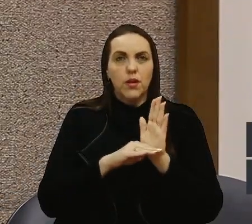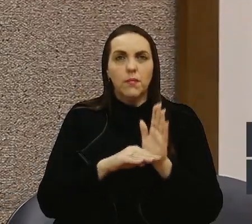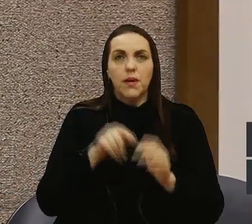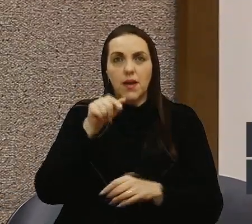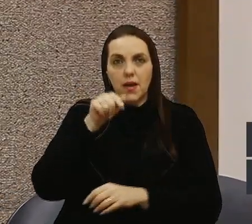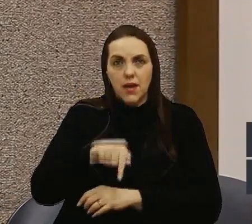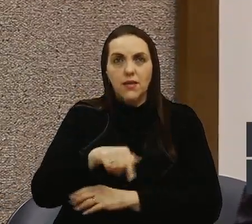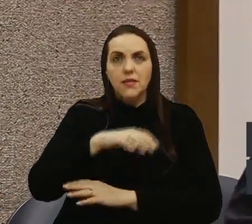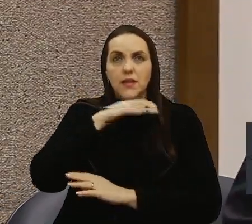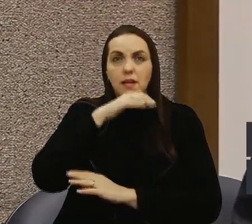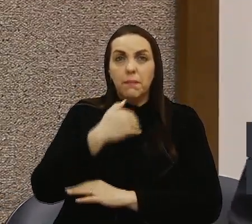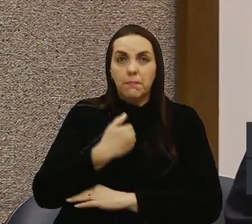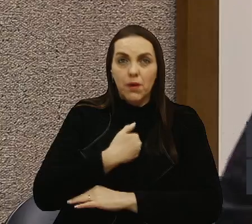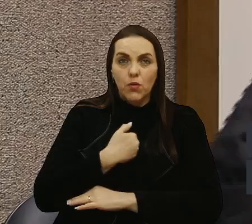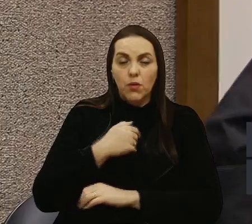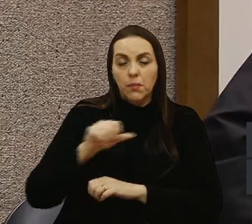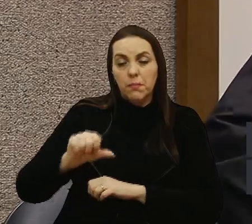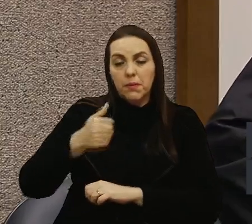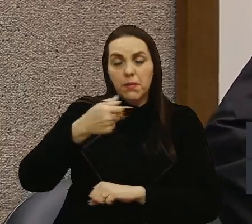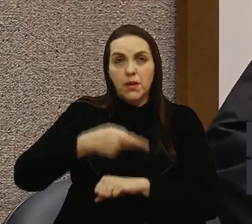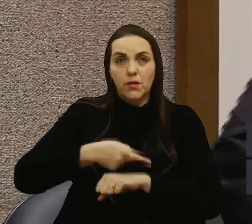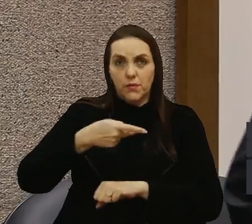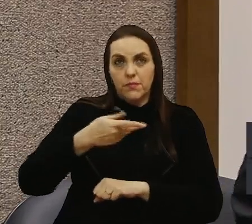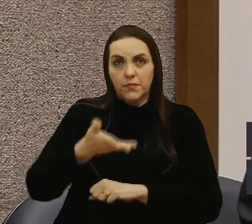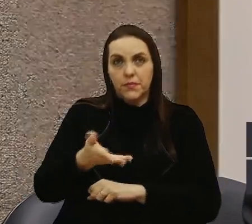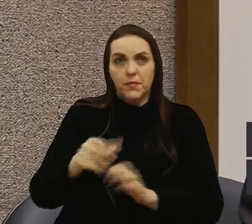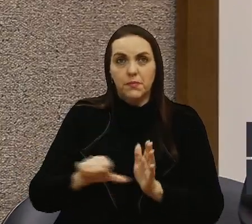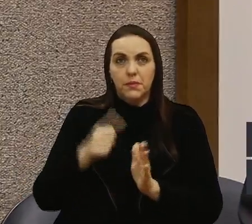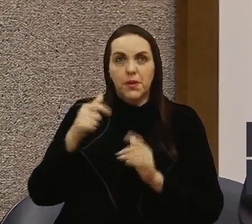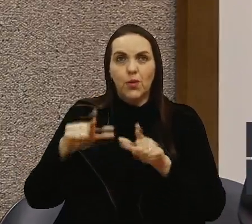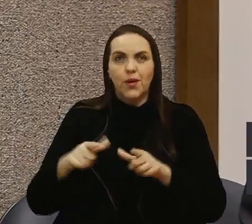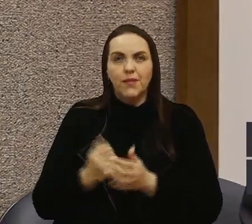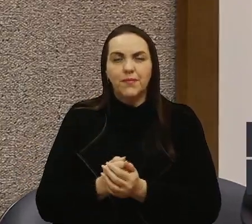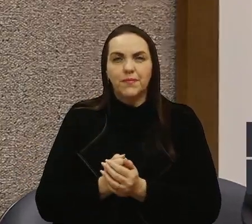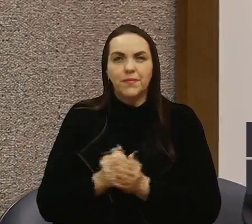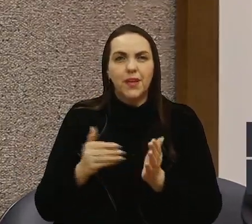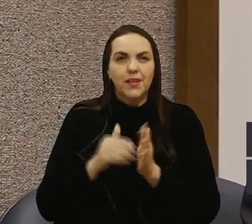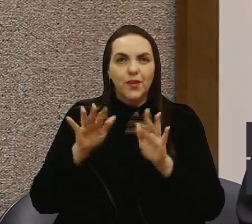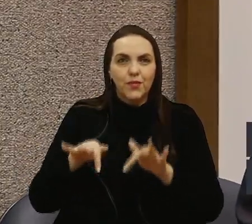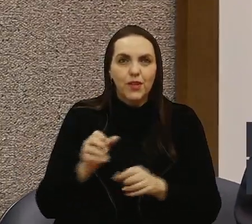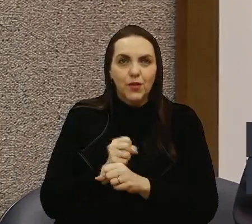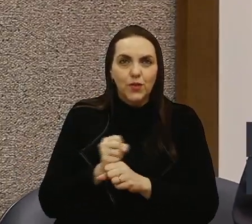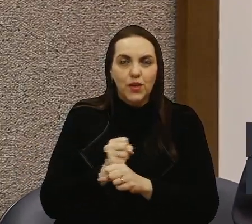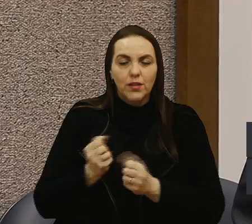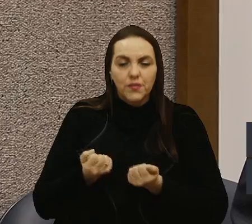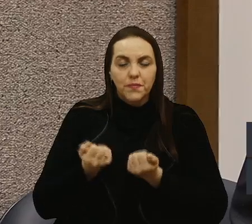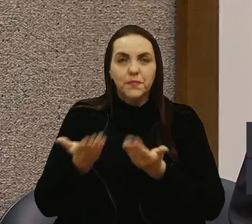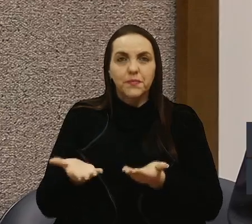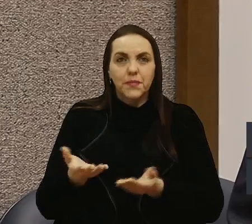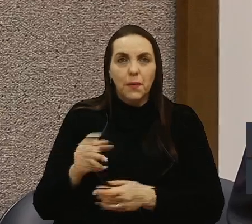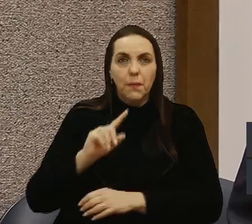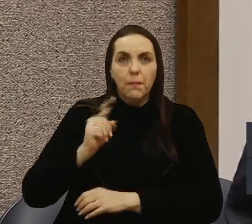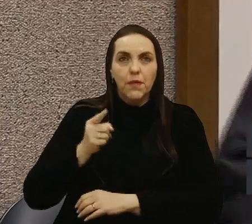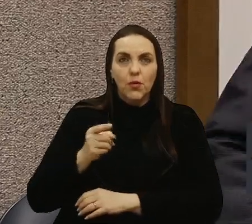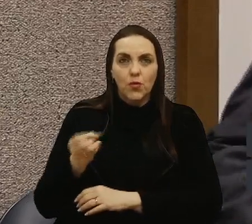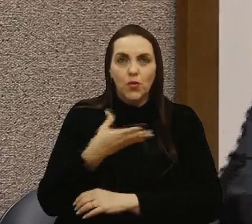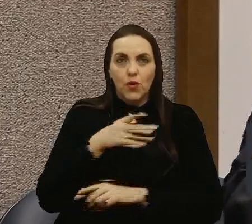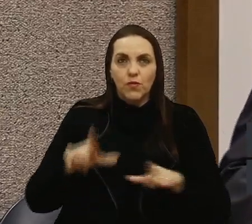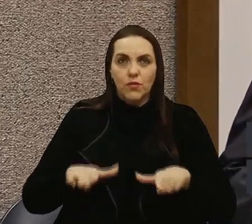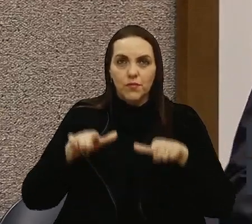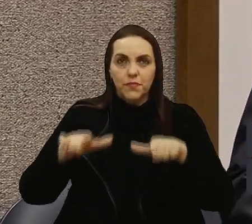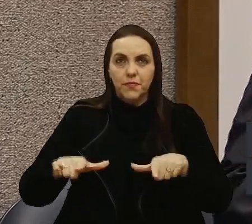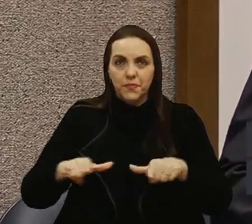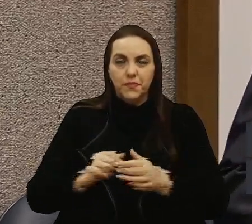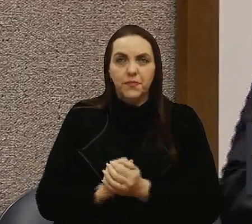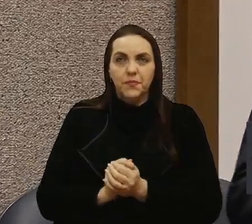primeiro lugar. Então, e até o final do ano vamos entregar perto de 1.000 novos títulos, E esperando,